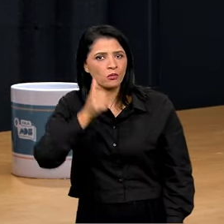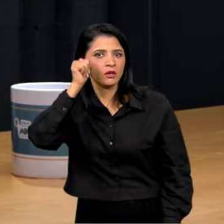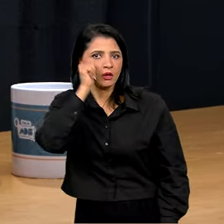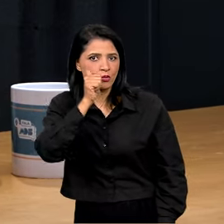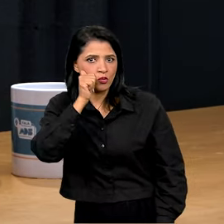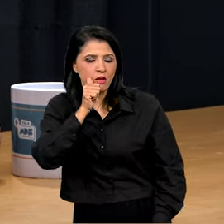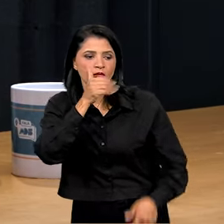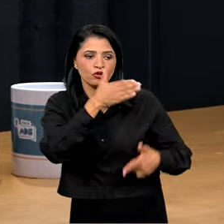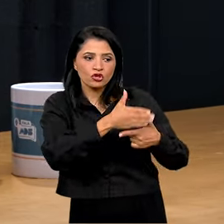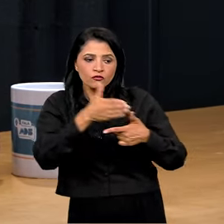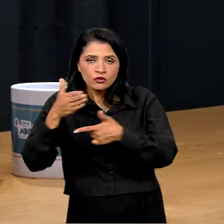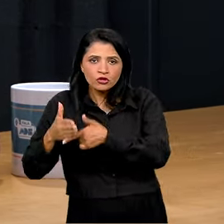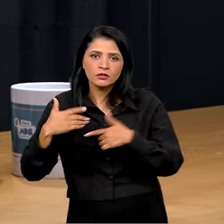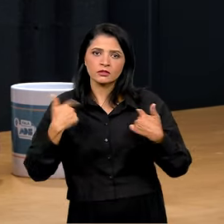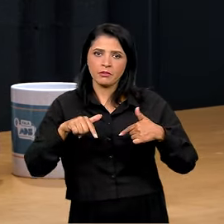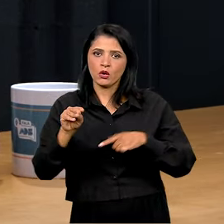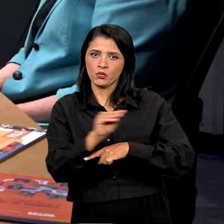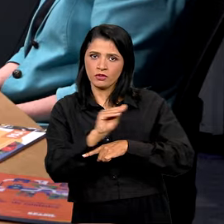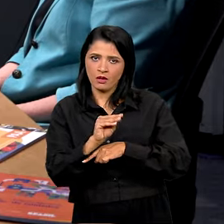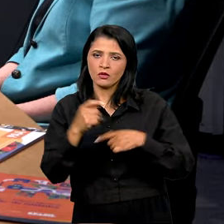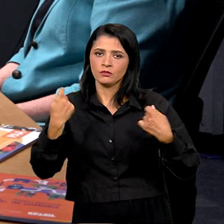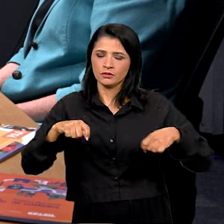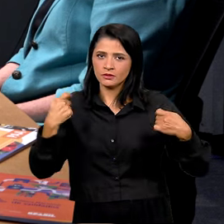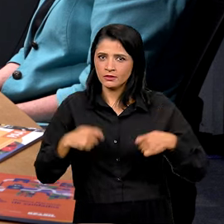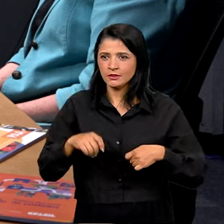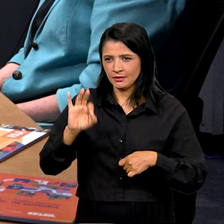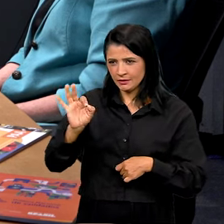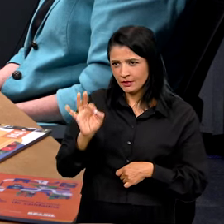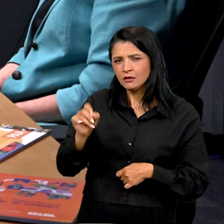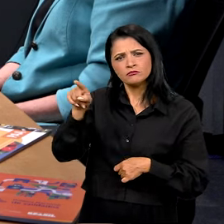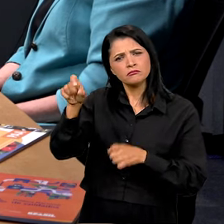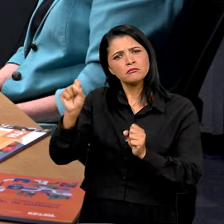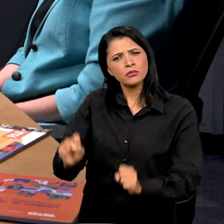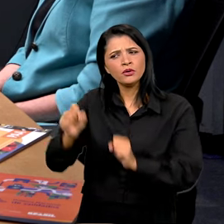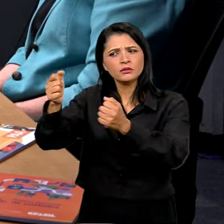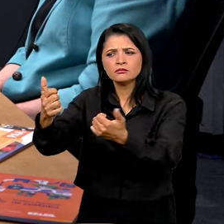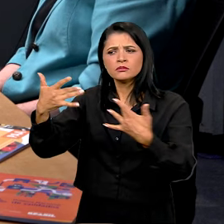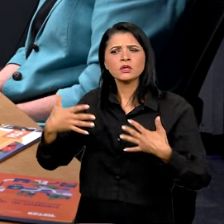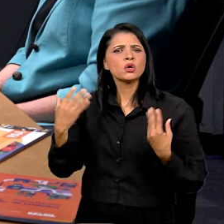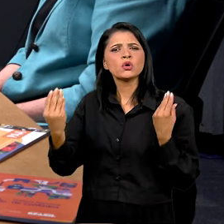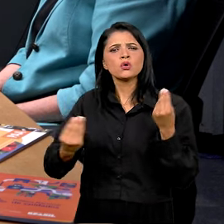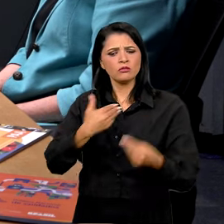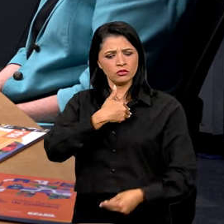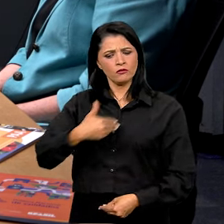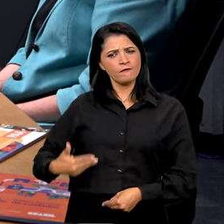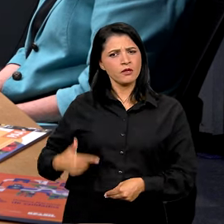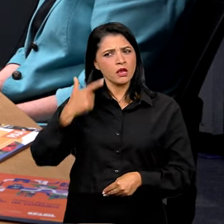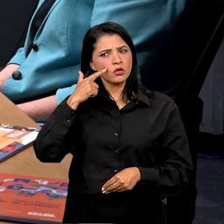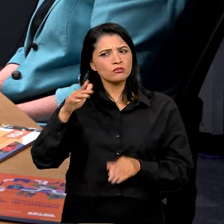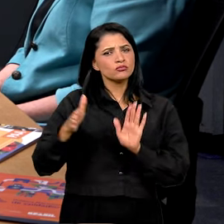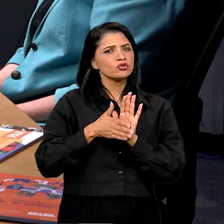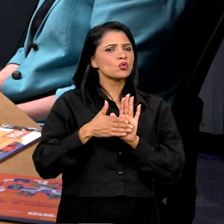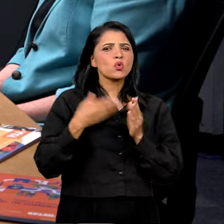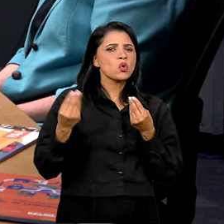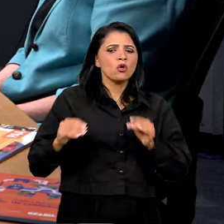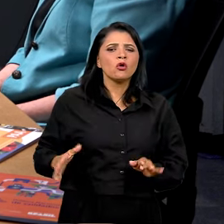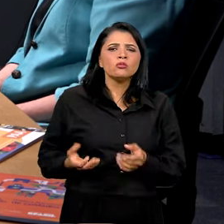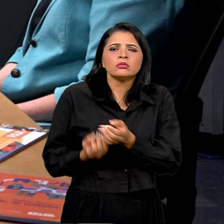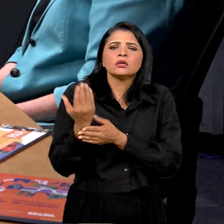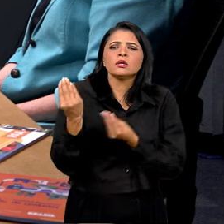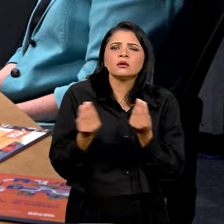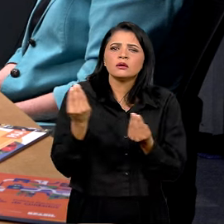mulheres dividirem o trabalho de cuidado secretária e a senhora pode nos explicar como que o o governo pretende promover